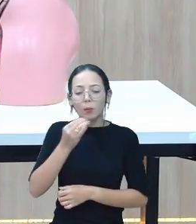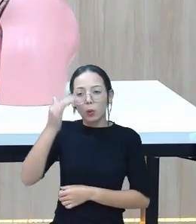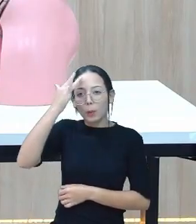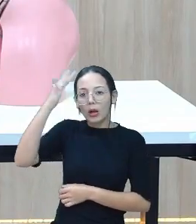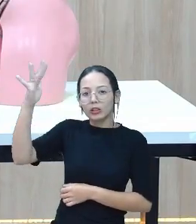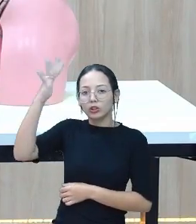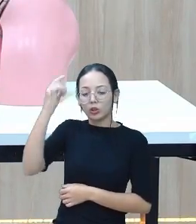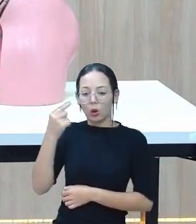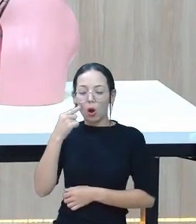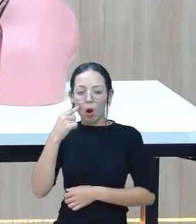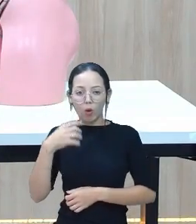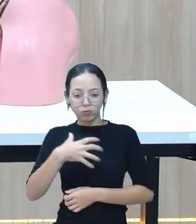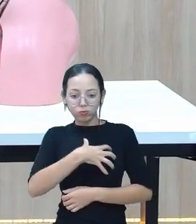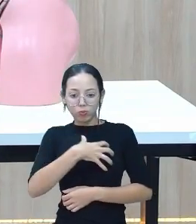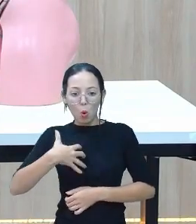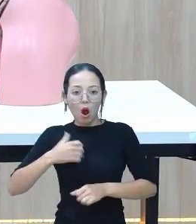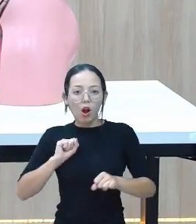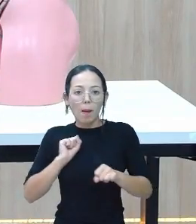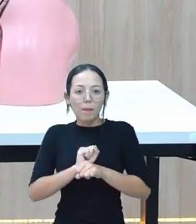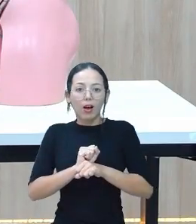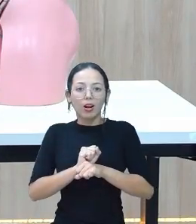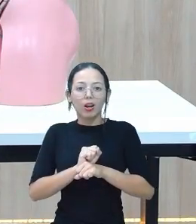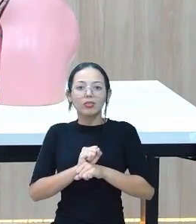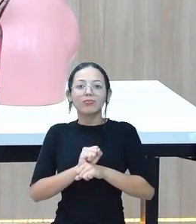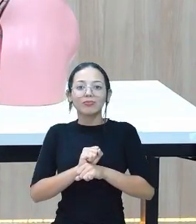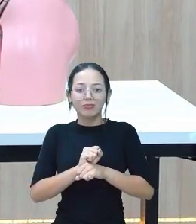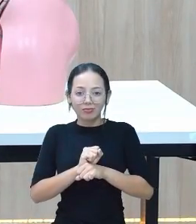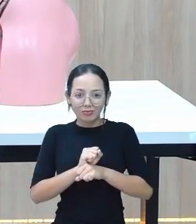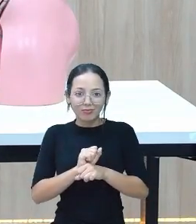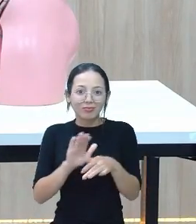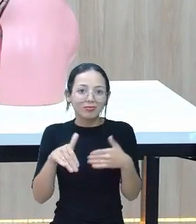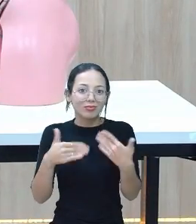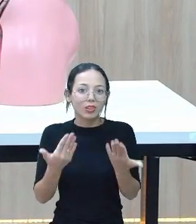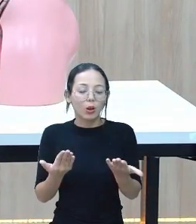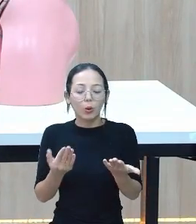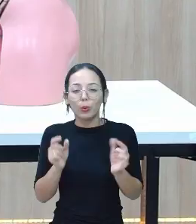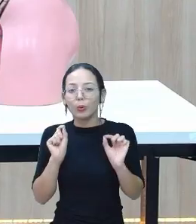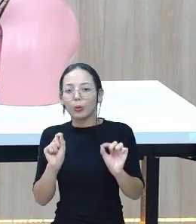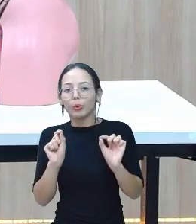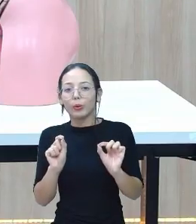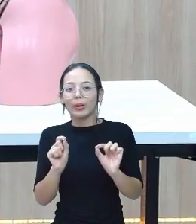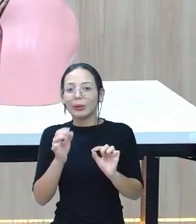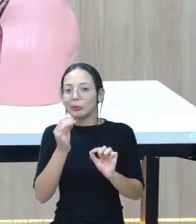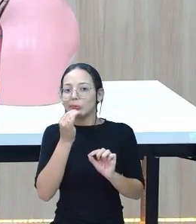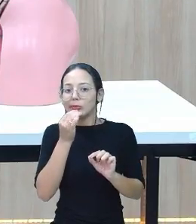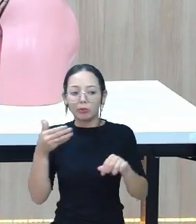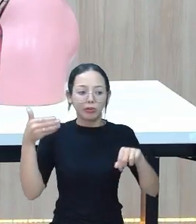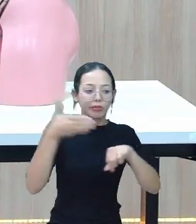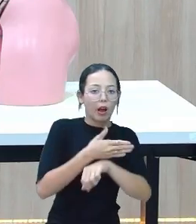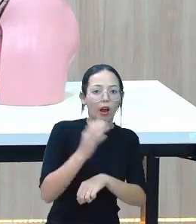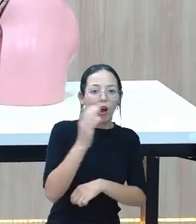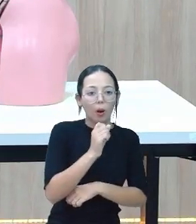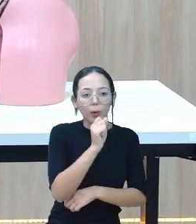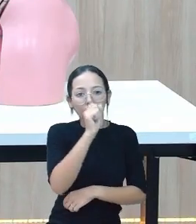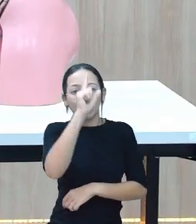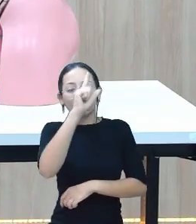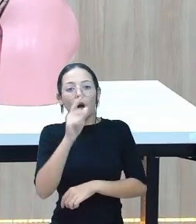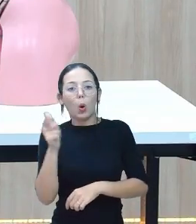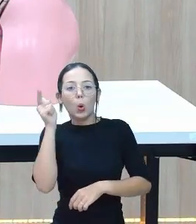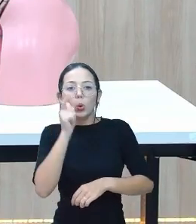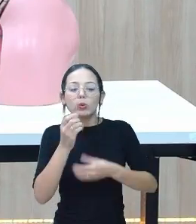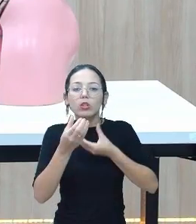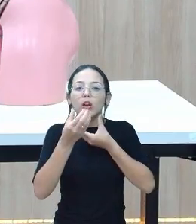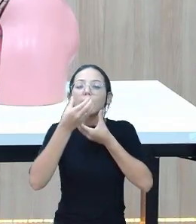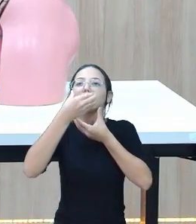um órgão para de funcionar. Então, de repente, vai entubar o paciente para que ele possa